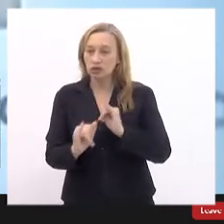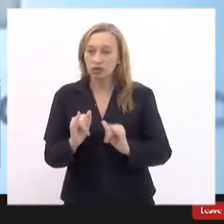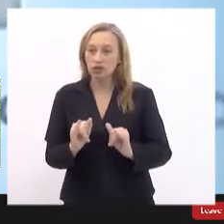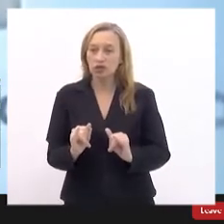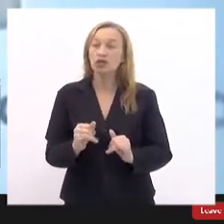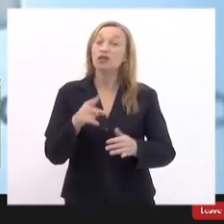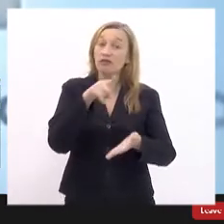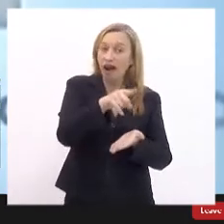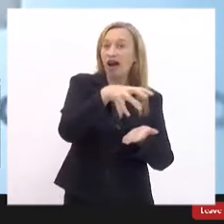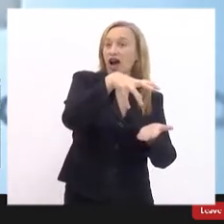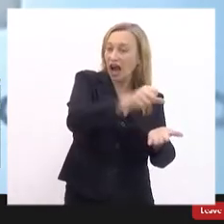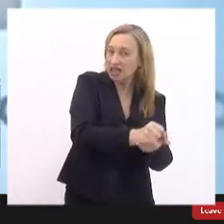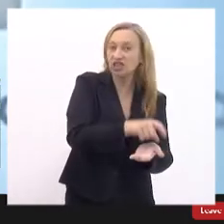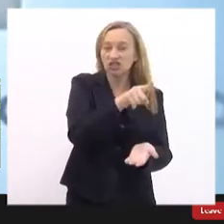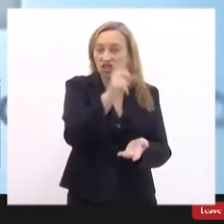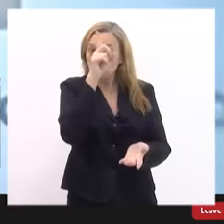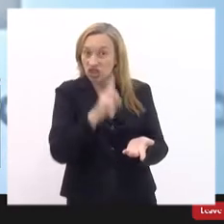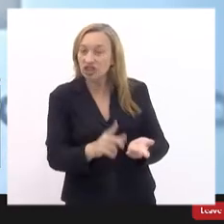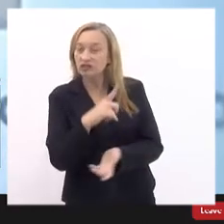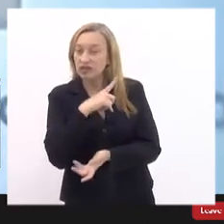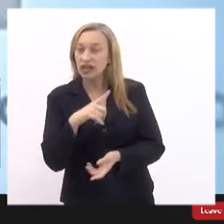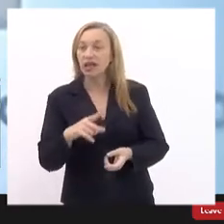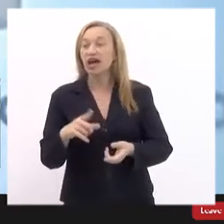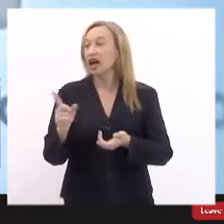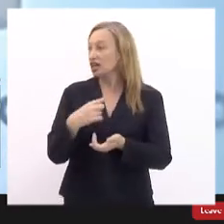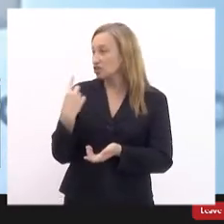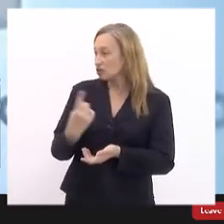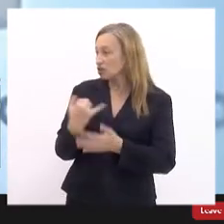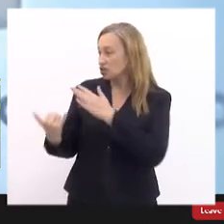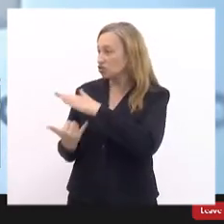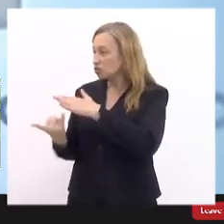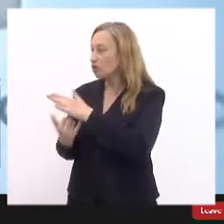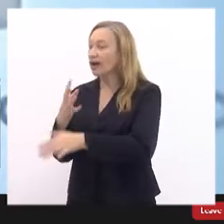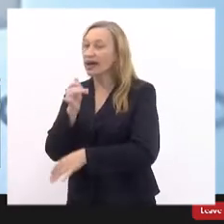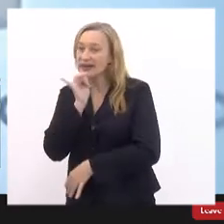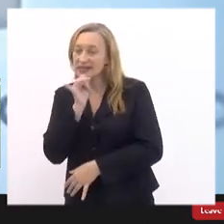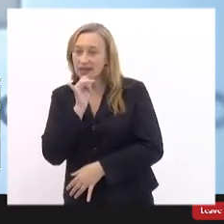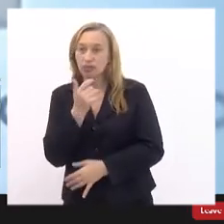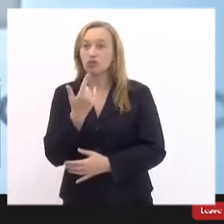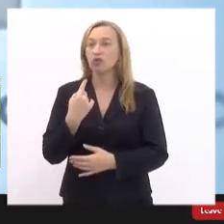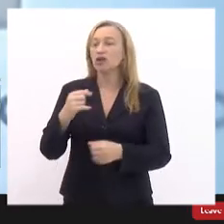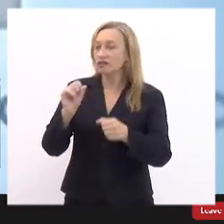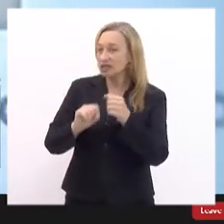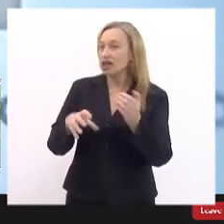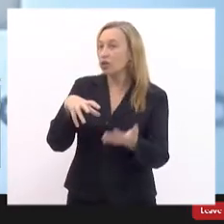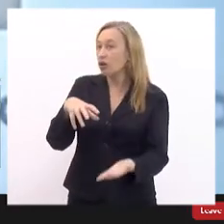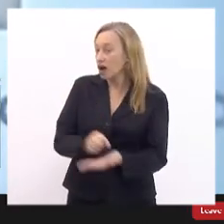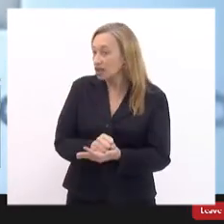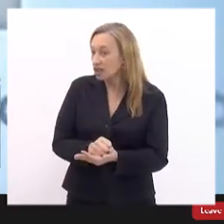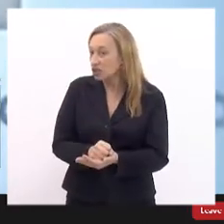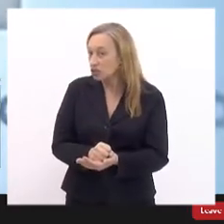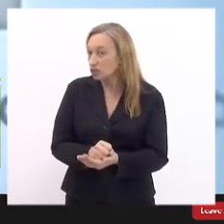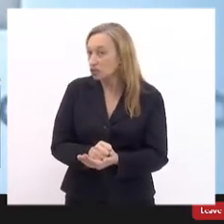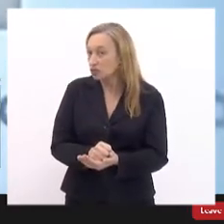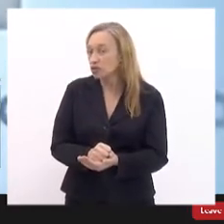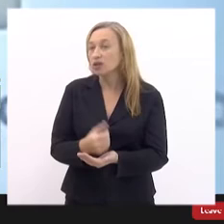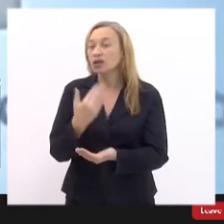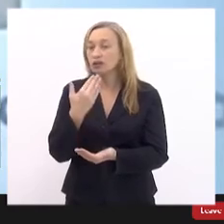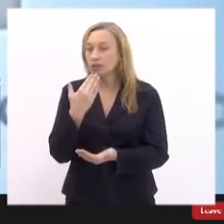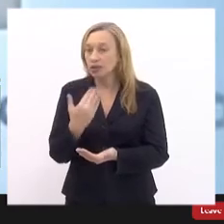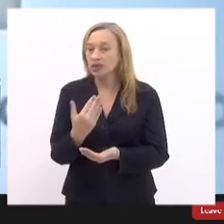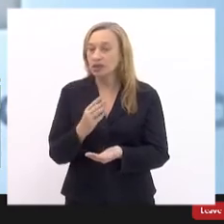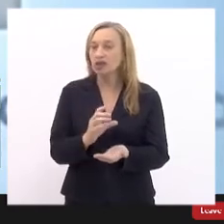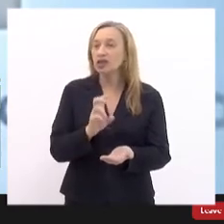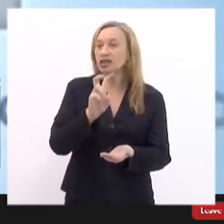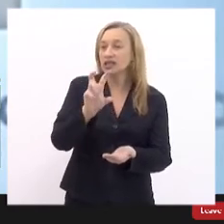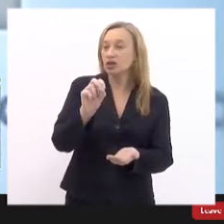façam cadastro, vocês vão ter direito. As nossas instituições, por exemplo, elas fizeram cadastro solicitando recurso de